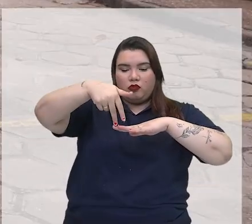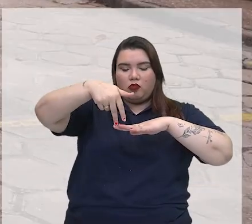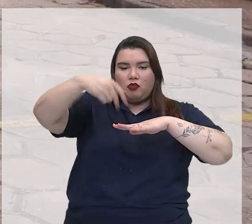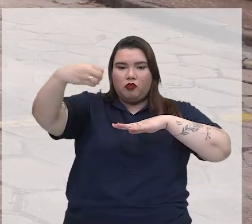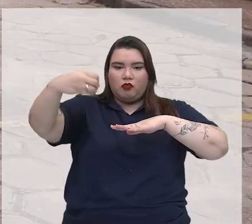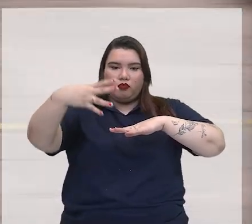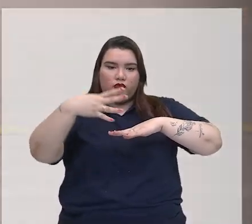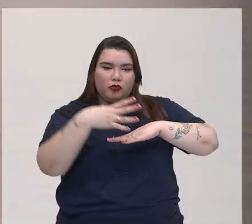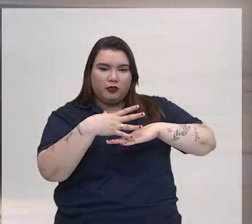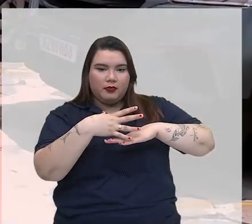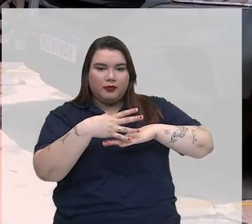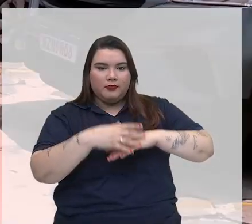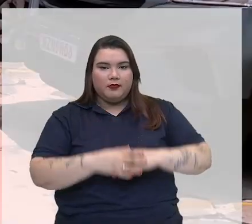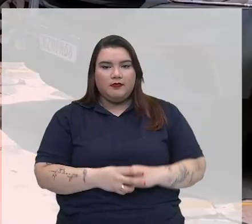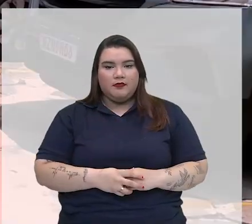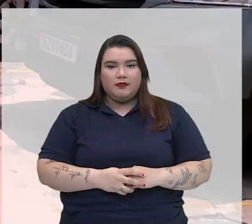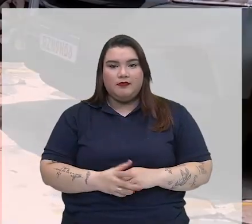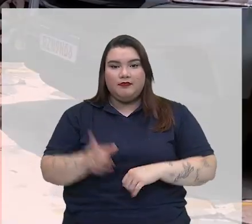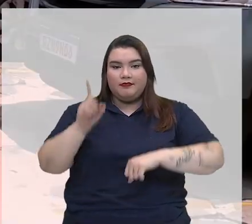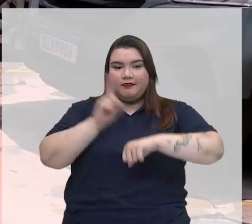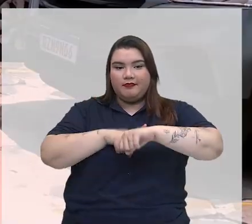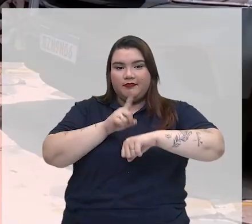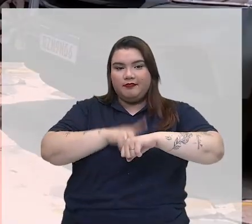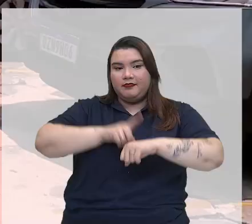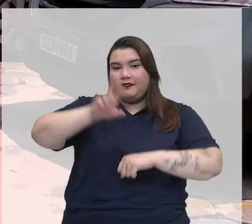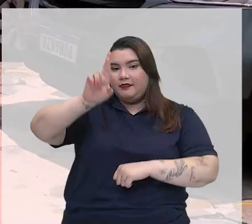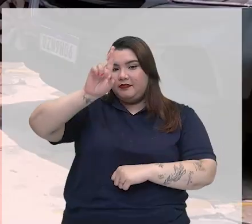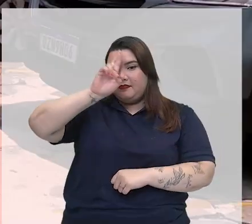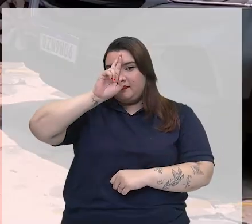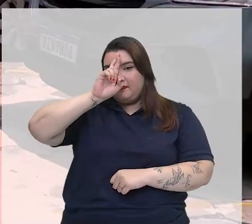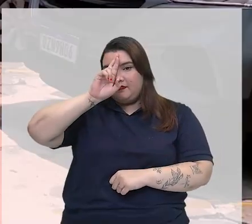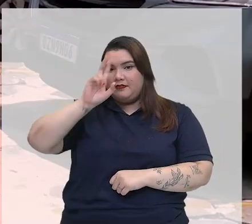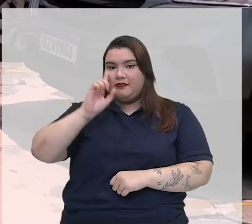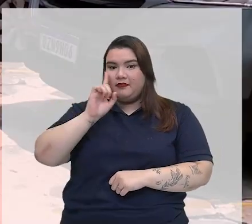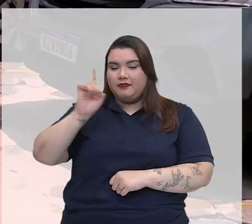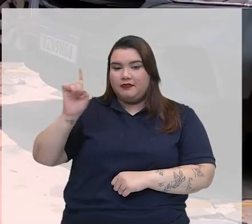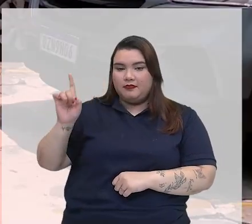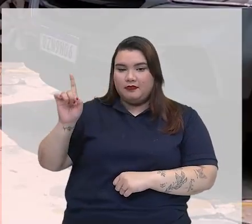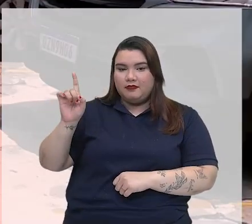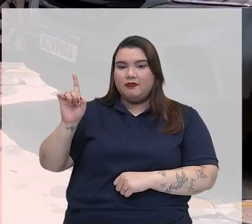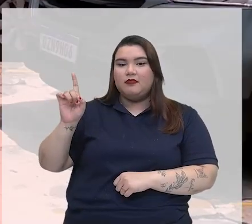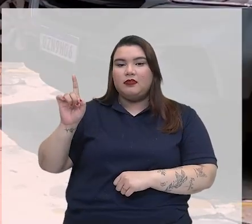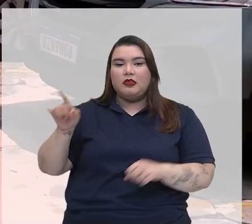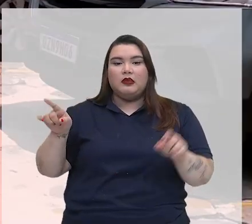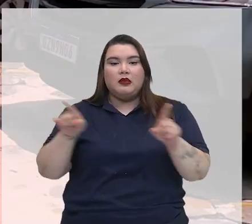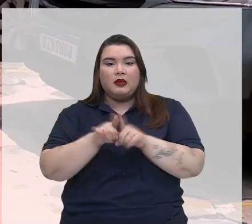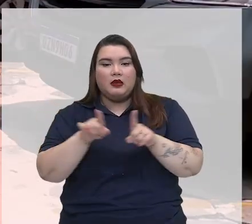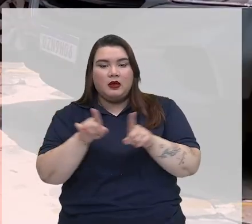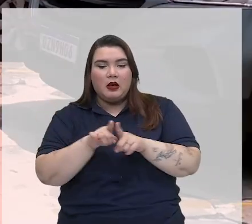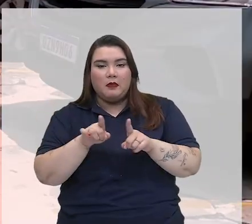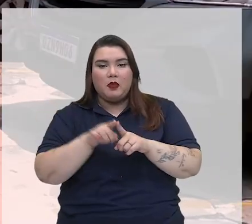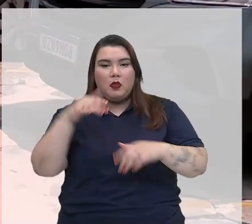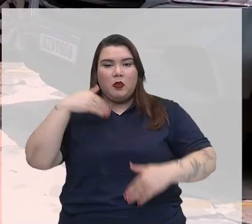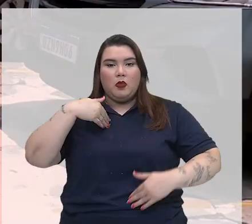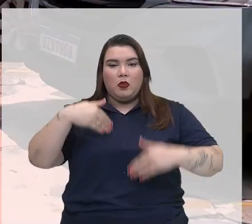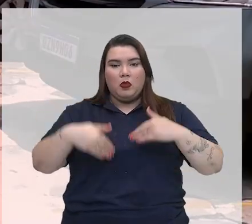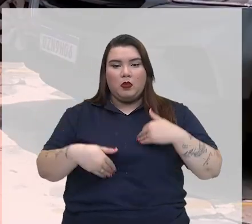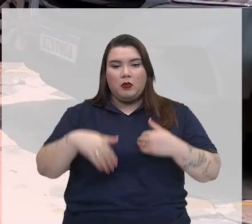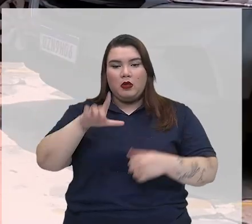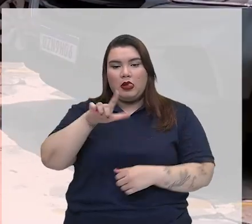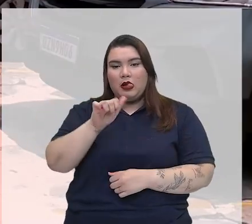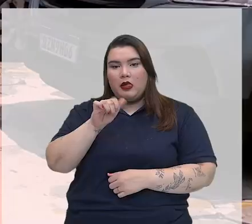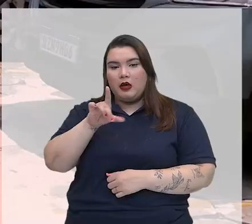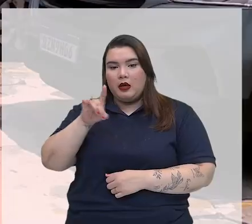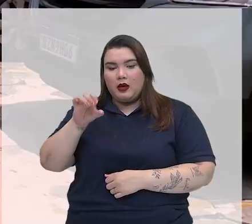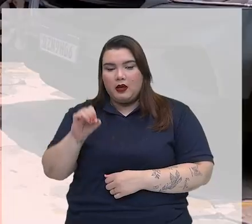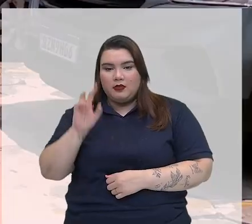ou alongada. O horário é meio-dia. Também fiquei posicionada de lado para o sol e a